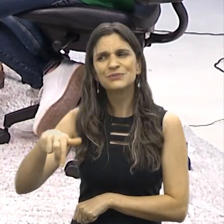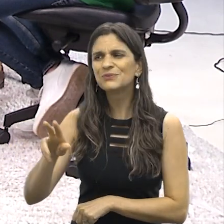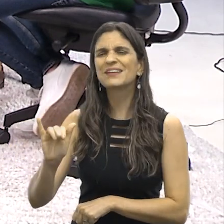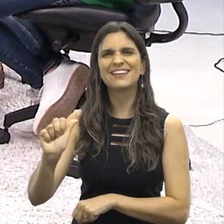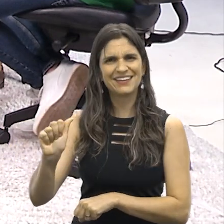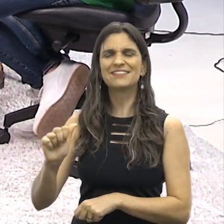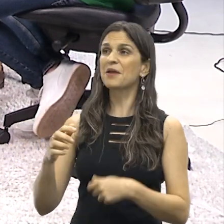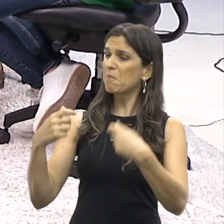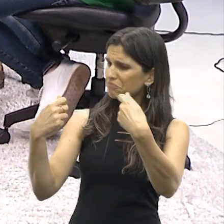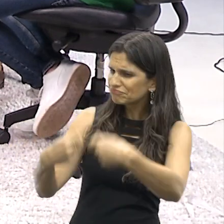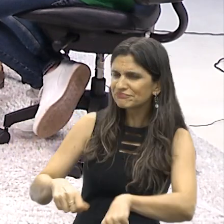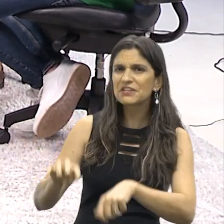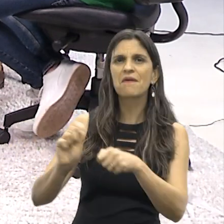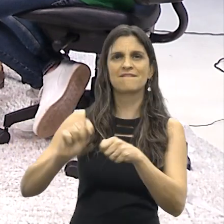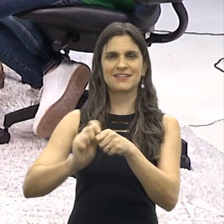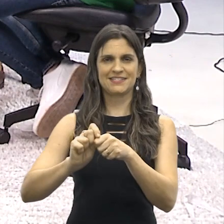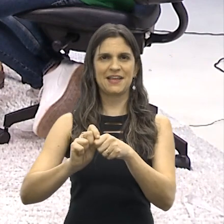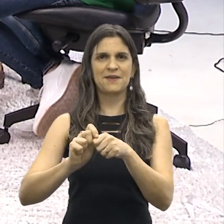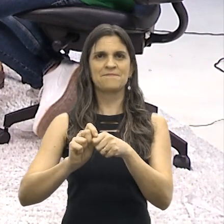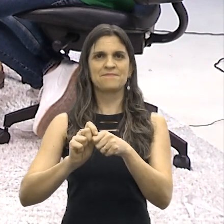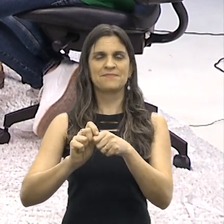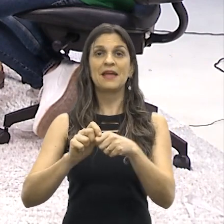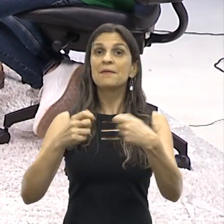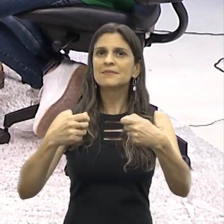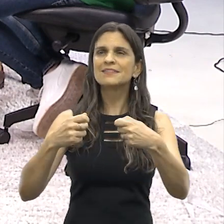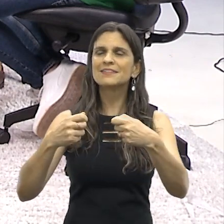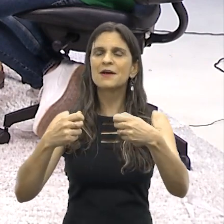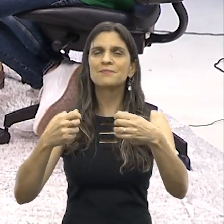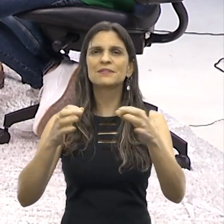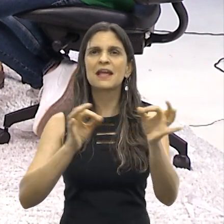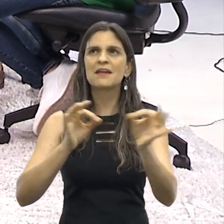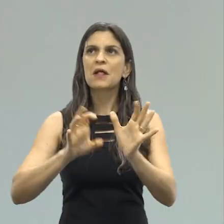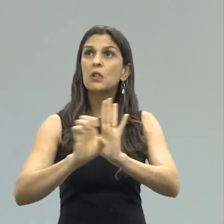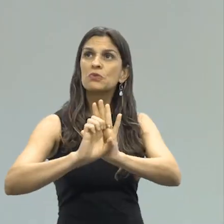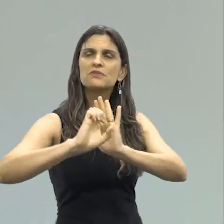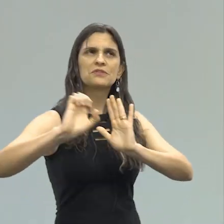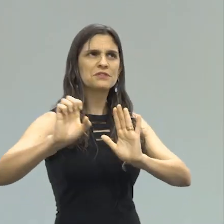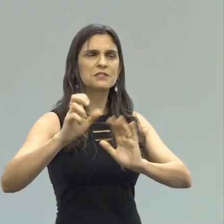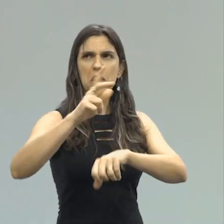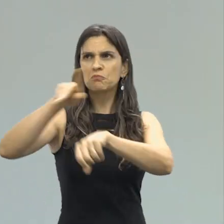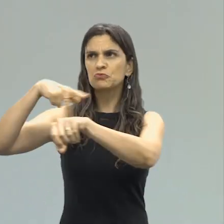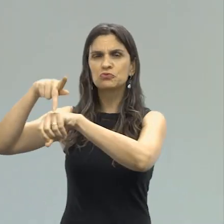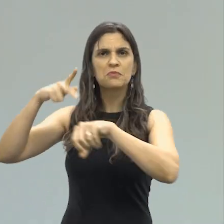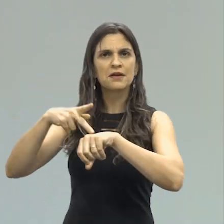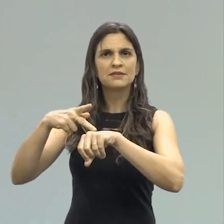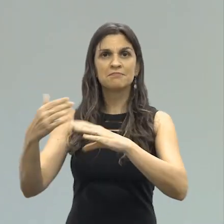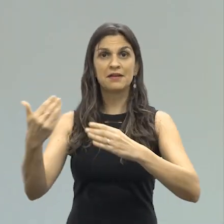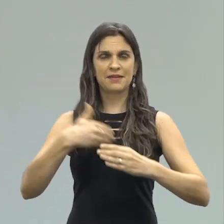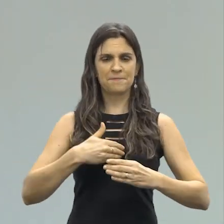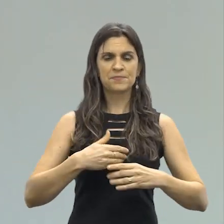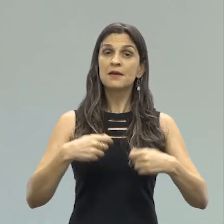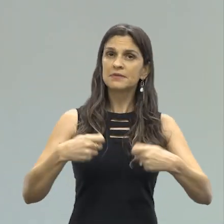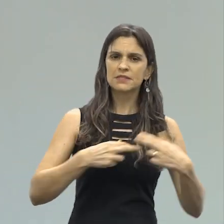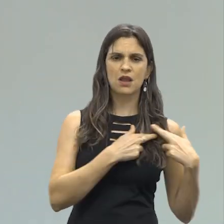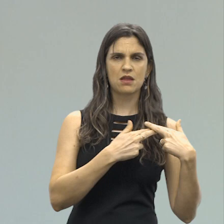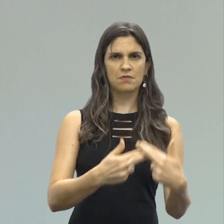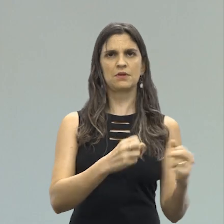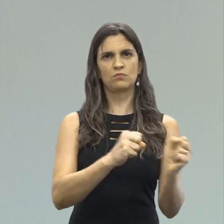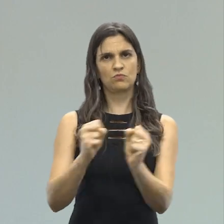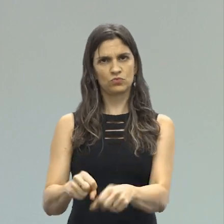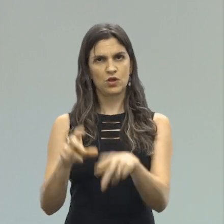seja, é possível fazer, Dai. Agora, precisa, na verdade, de ter essa sensibilidade e a responsabilização do poder